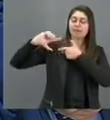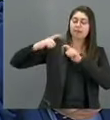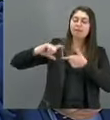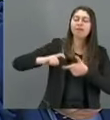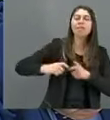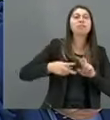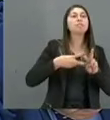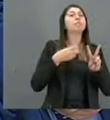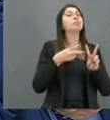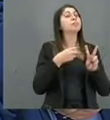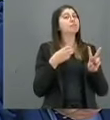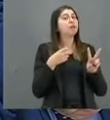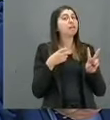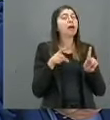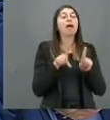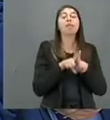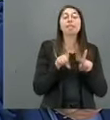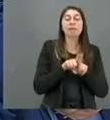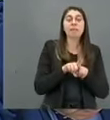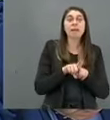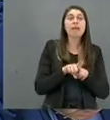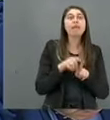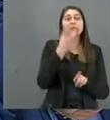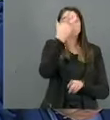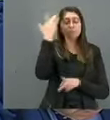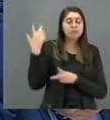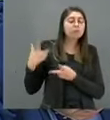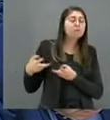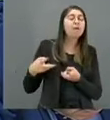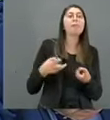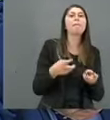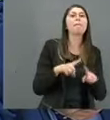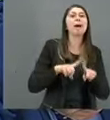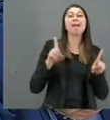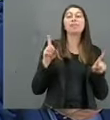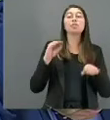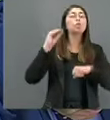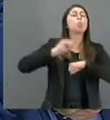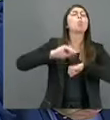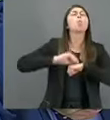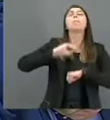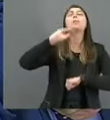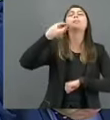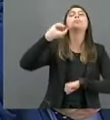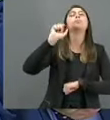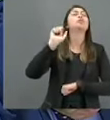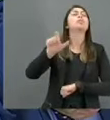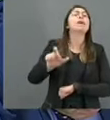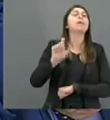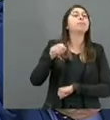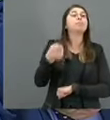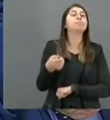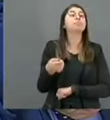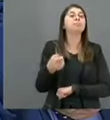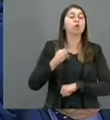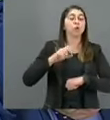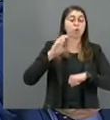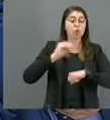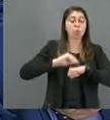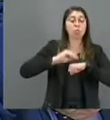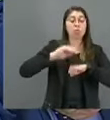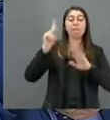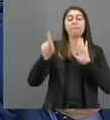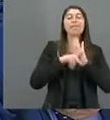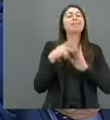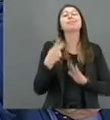sangue dos colonizadores, dos desbravadores, mas a culpa não é sua. Isso não te faz um bandido. O caraico,